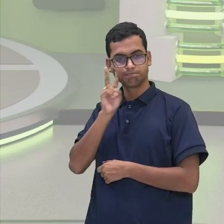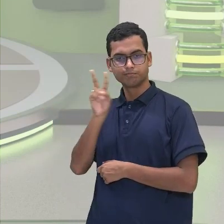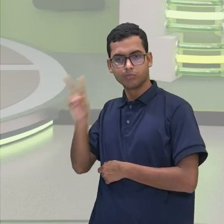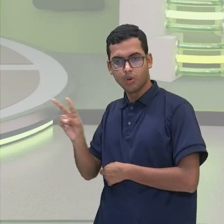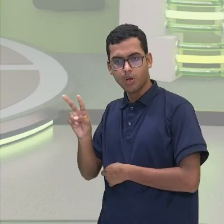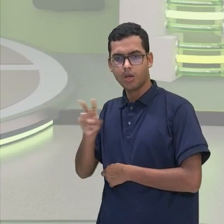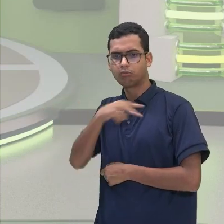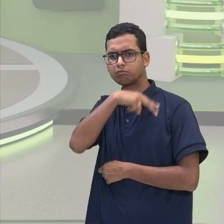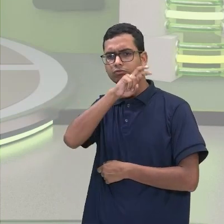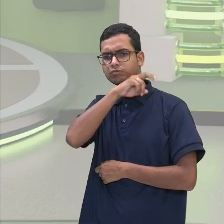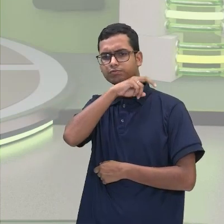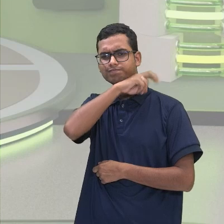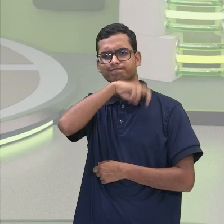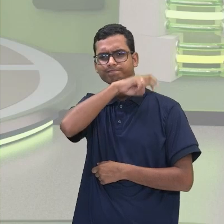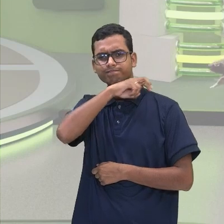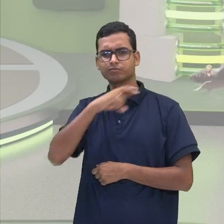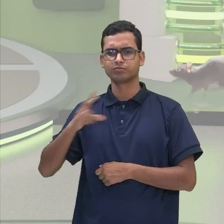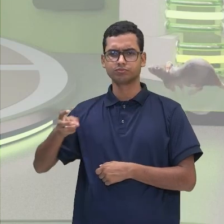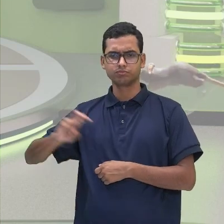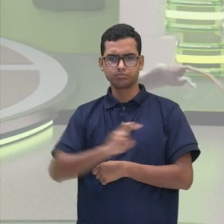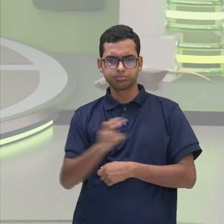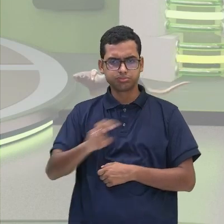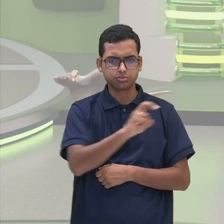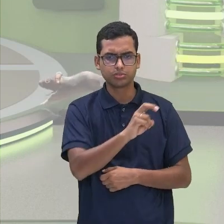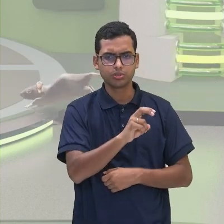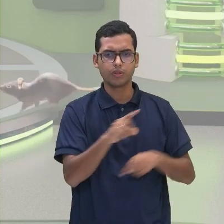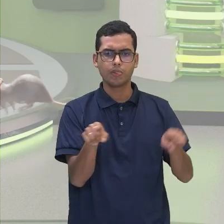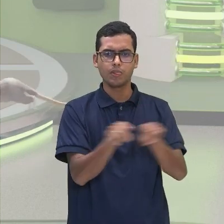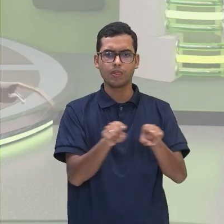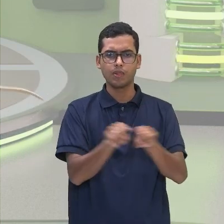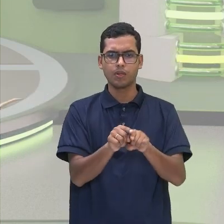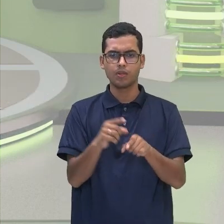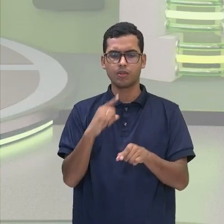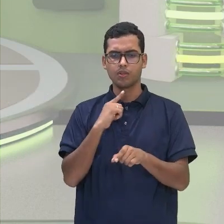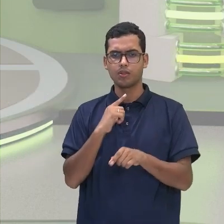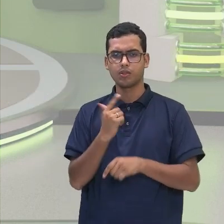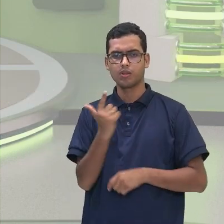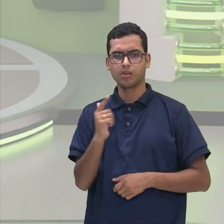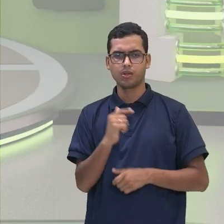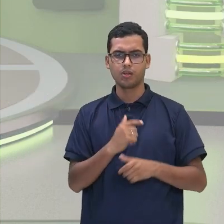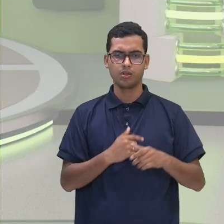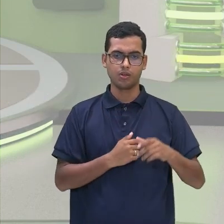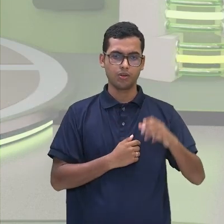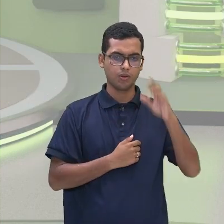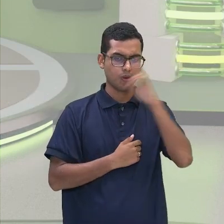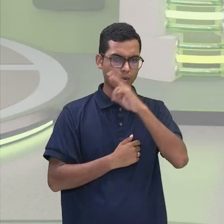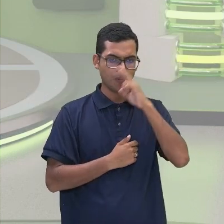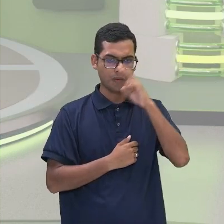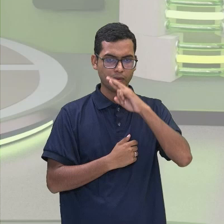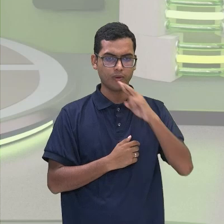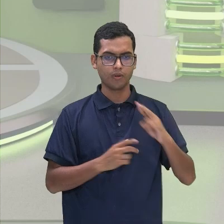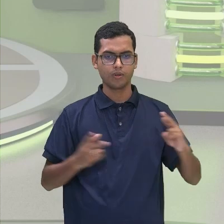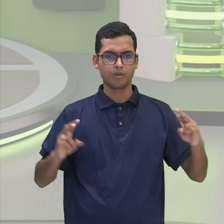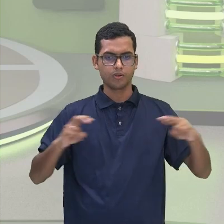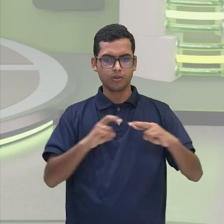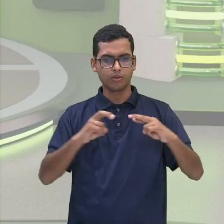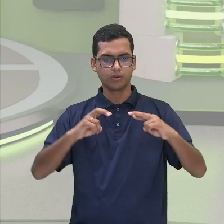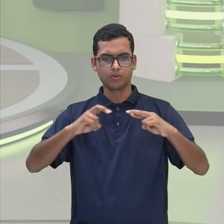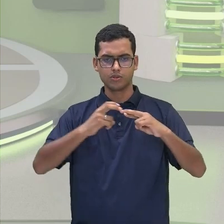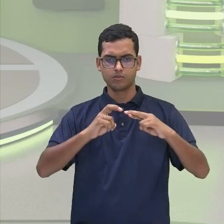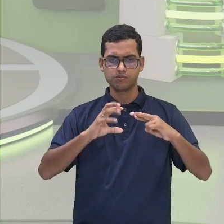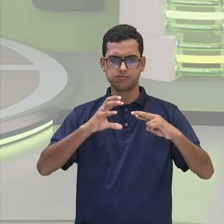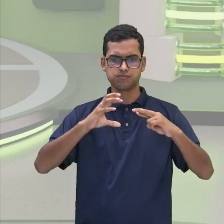uma cobra. E vejam também aqui que ela vai reagir, olha só aqui, ó, a um ratinho,